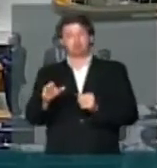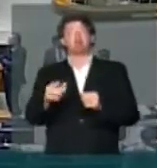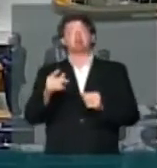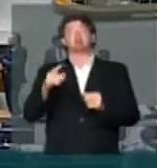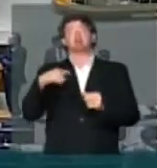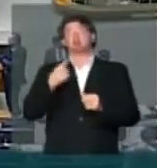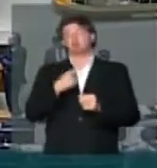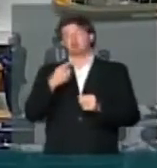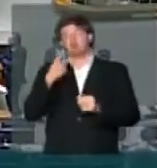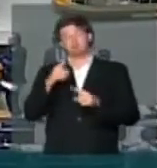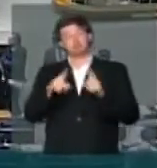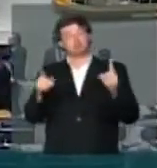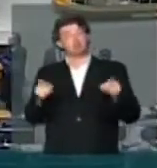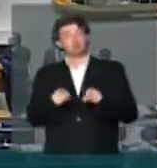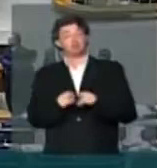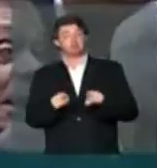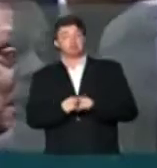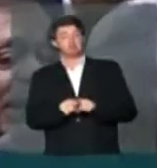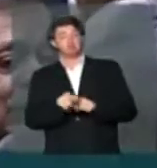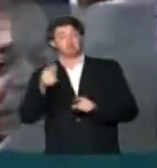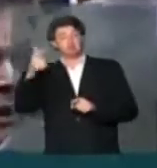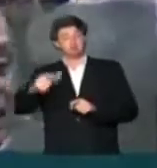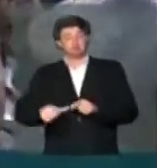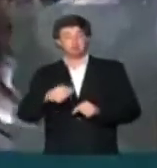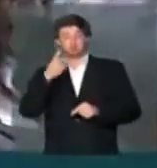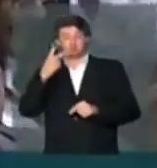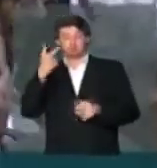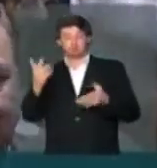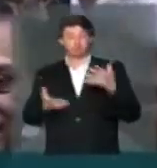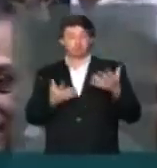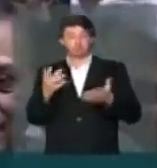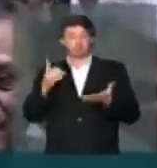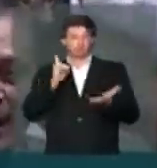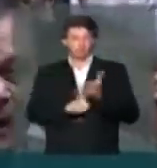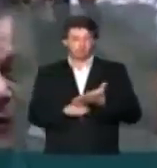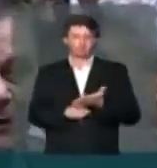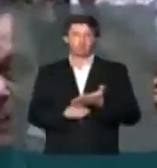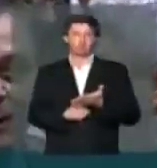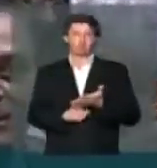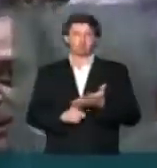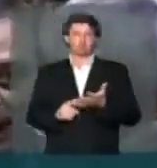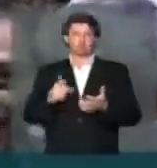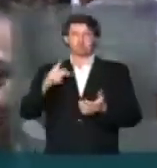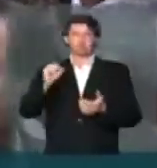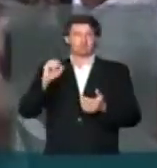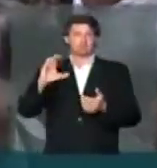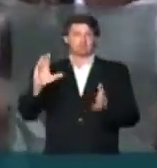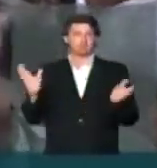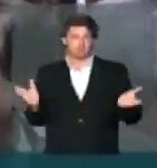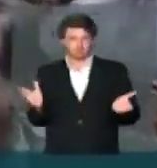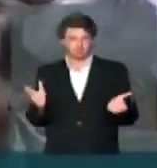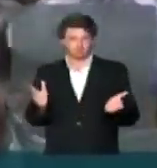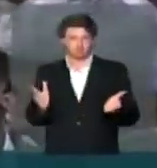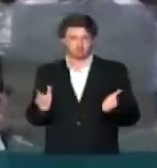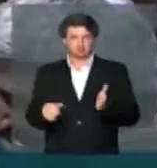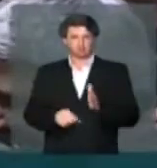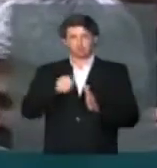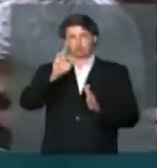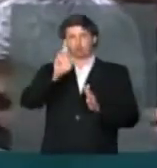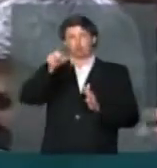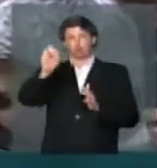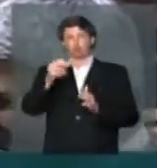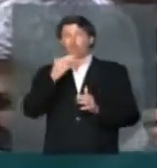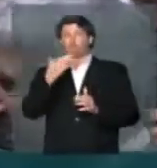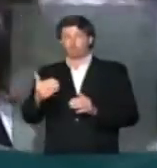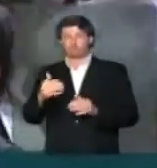PSC faz parte, mas também, senhor presidente, para só reafirmar mais uma vez o compromisso de toda a bancada do PSC, que desde o primeiro turno votou